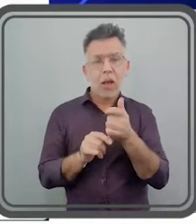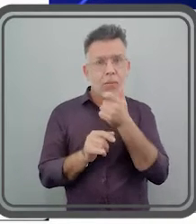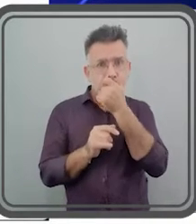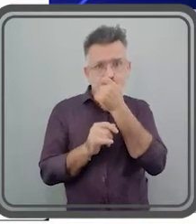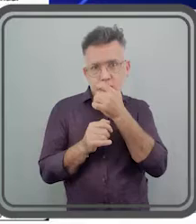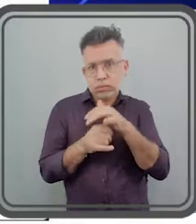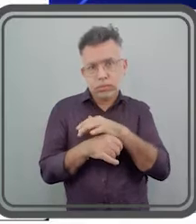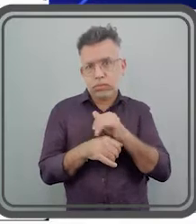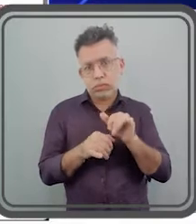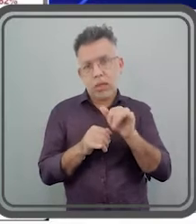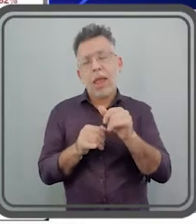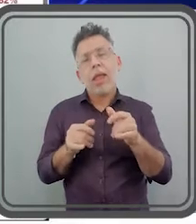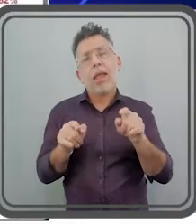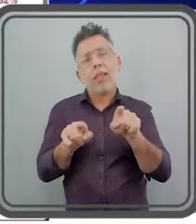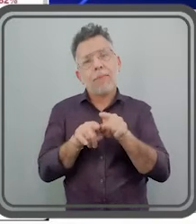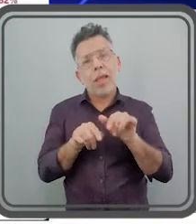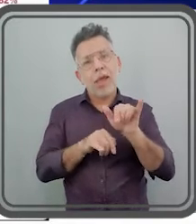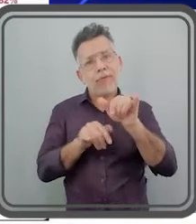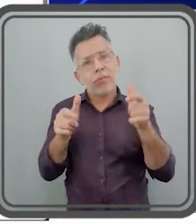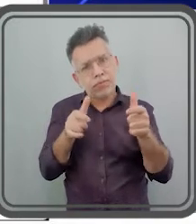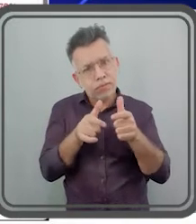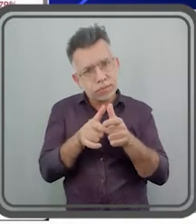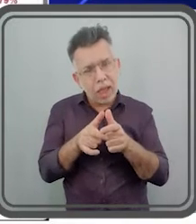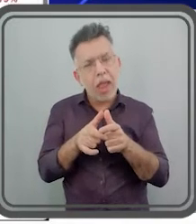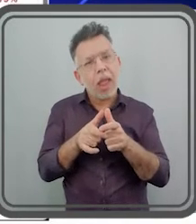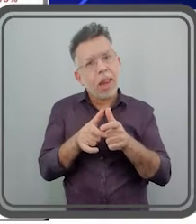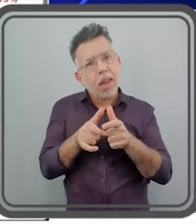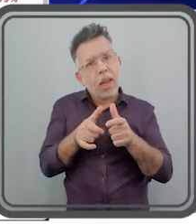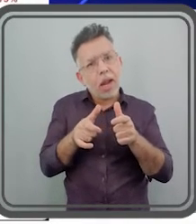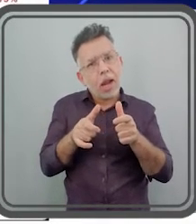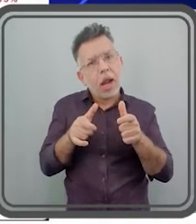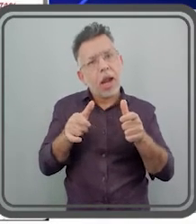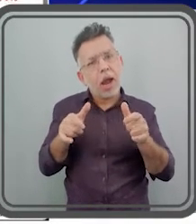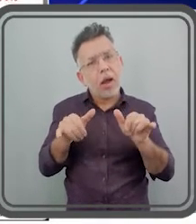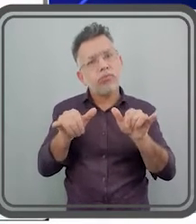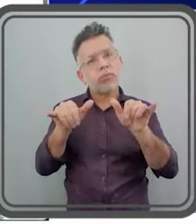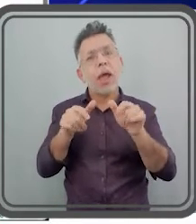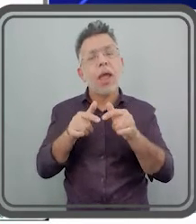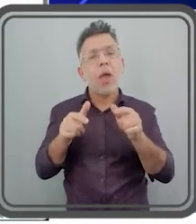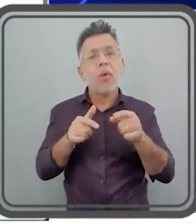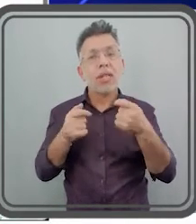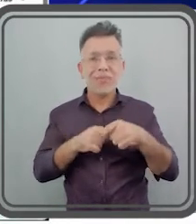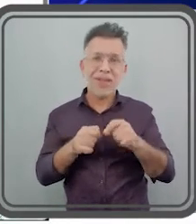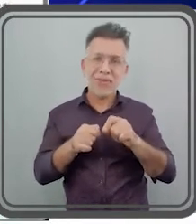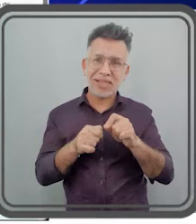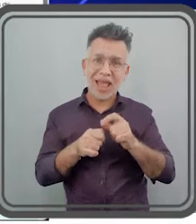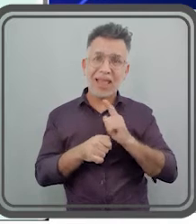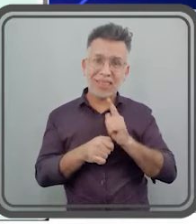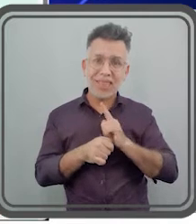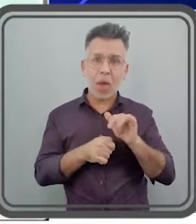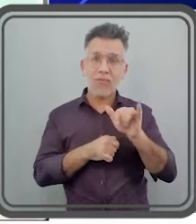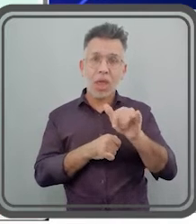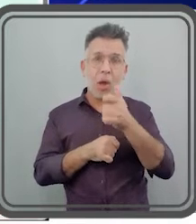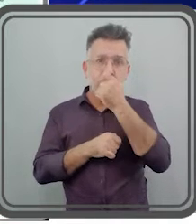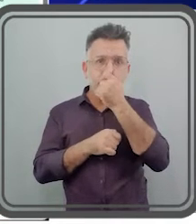com ali inteira que eles tinham anteriormente né Tá gradativamente tá aumentando o pedido das companhias aéreas eu queria precisa fazer é teu avião cheio né pra